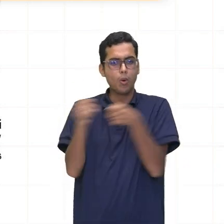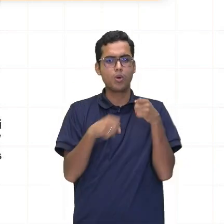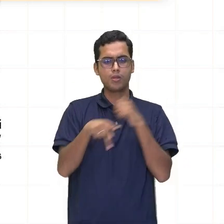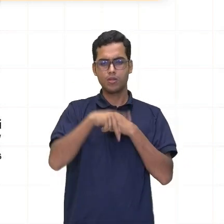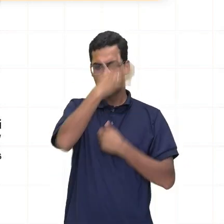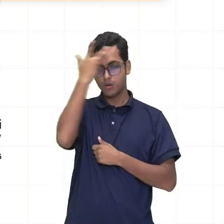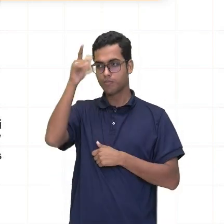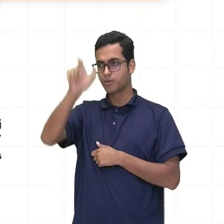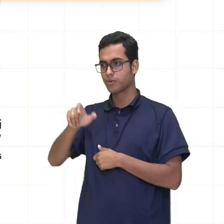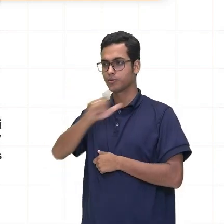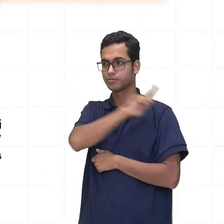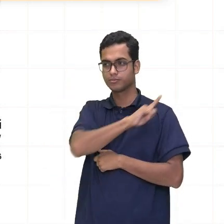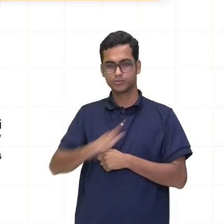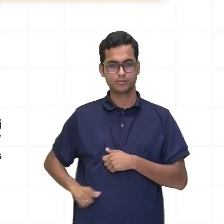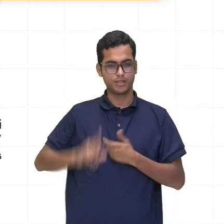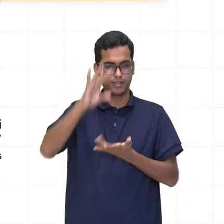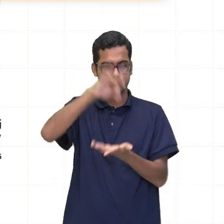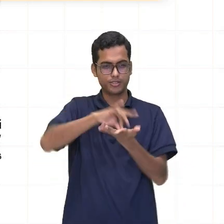governante.